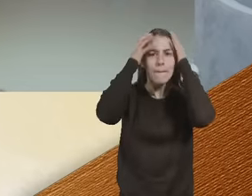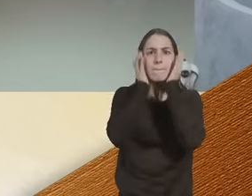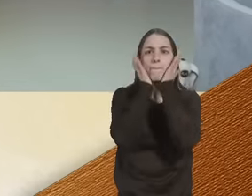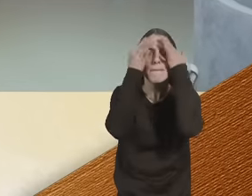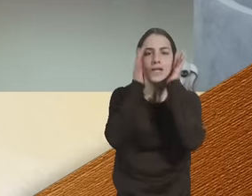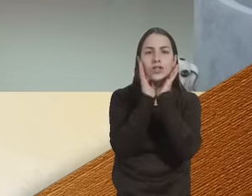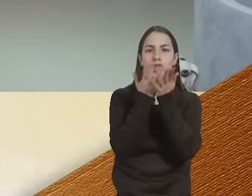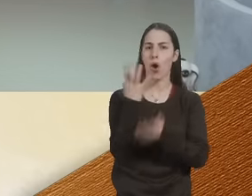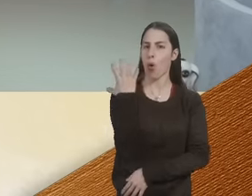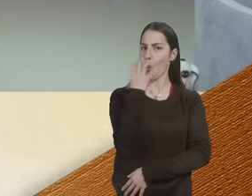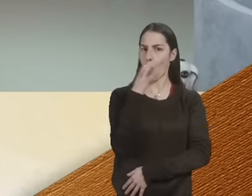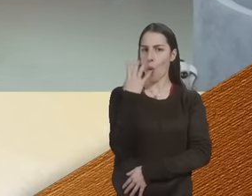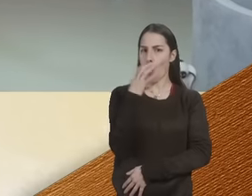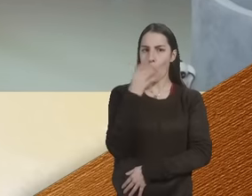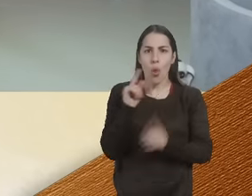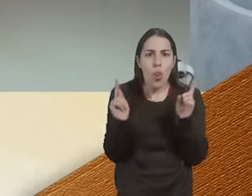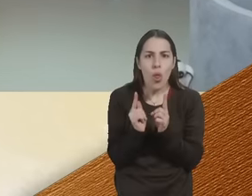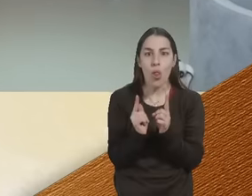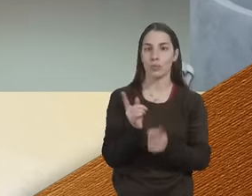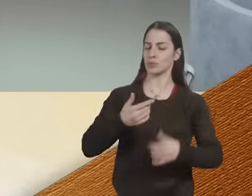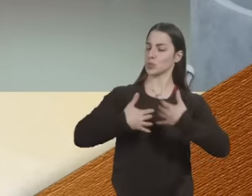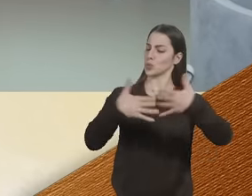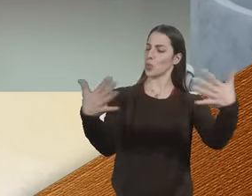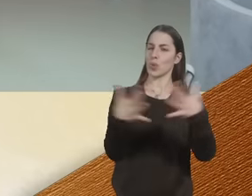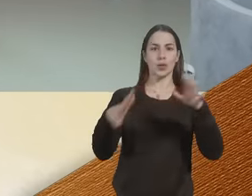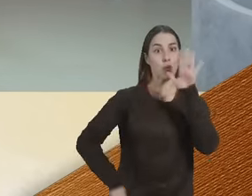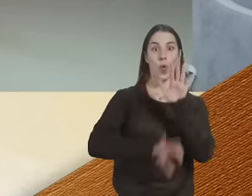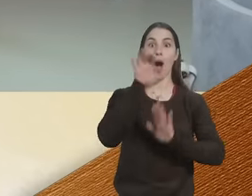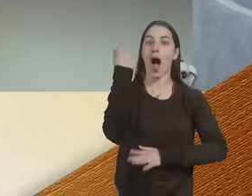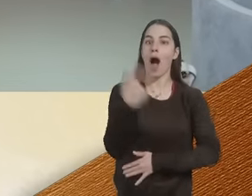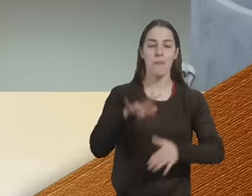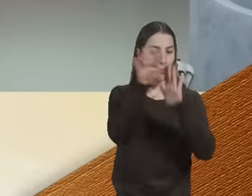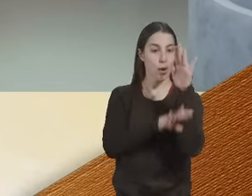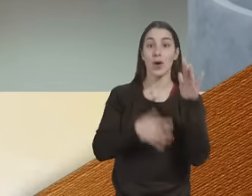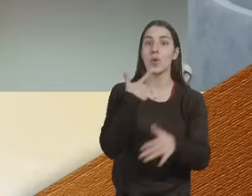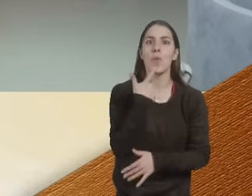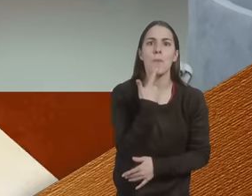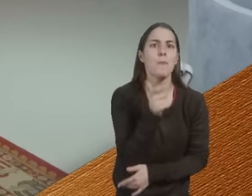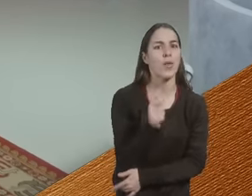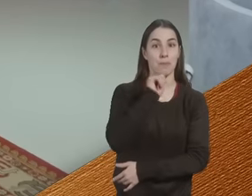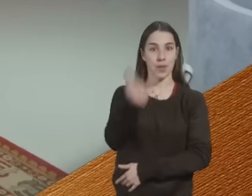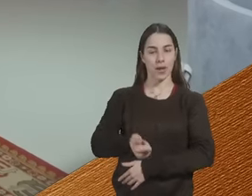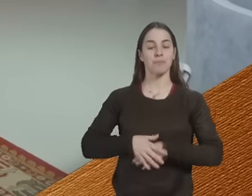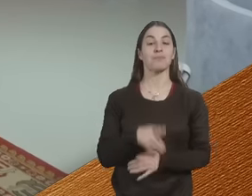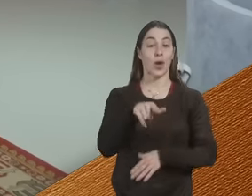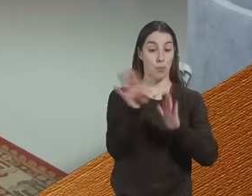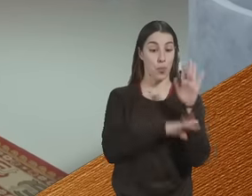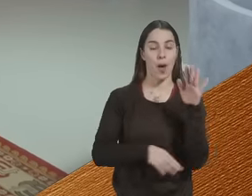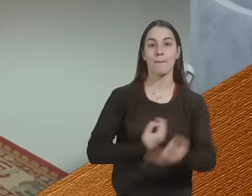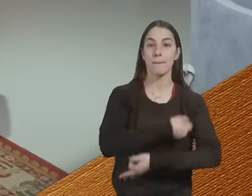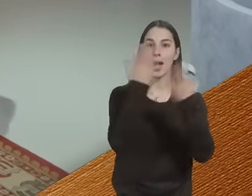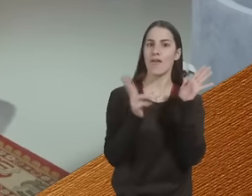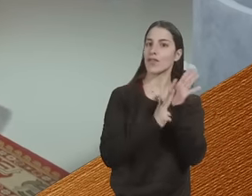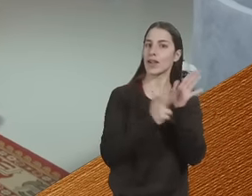isso não ia, Vitor. De facto, estão reunidas todas as condições para um programa que as pessoas não podem perder. O programa das manhãs que leva como missão a verdade